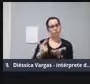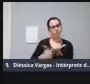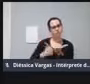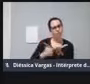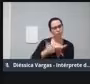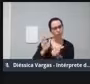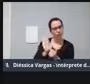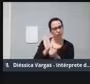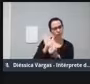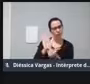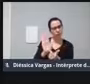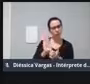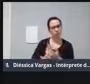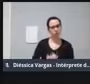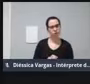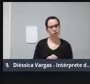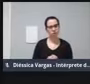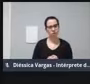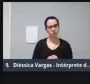Oi? Oi? Estão me ouvindo?